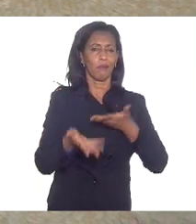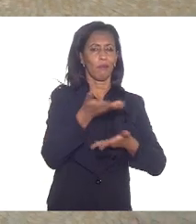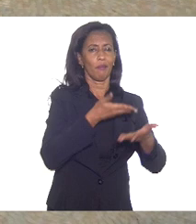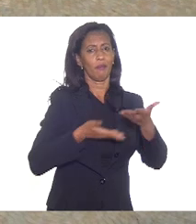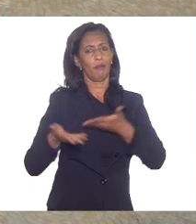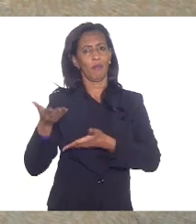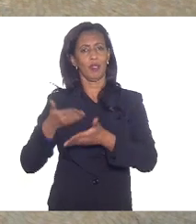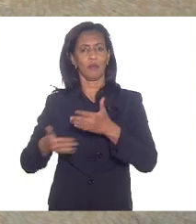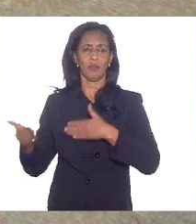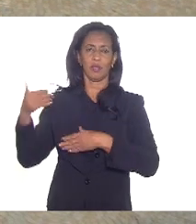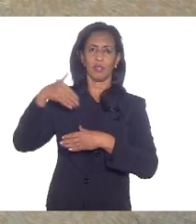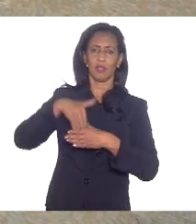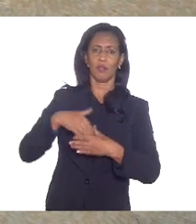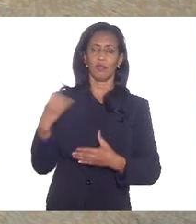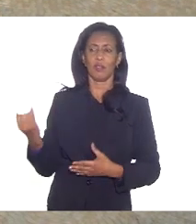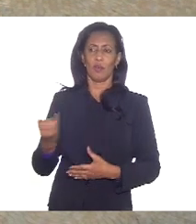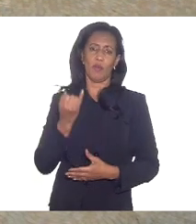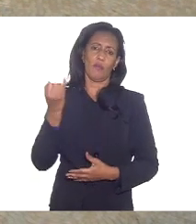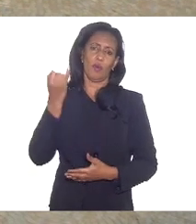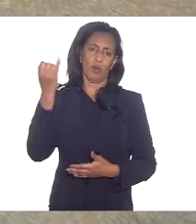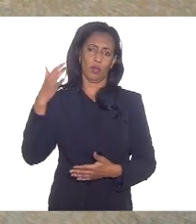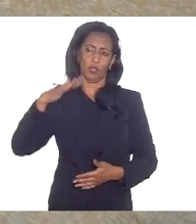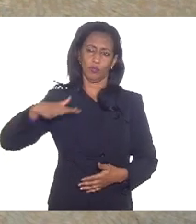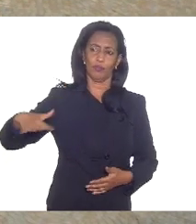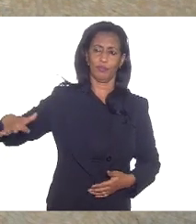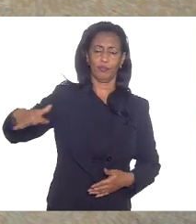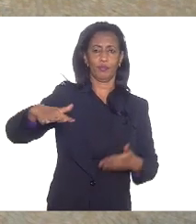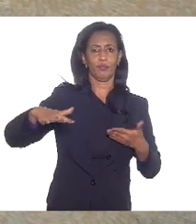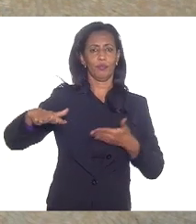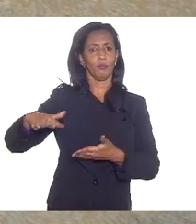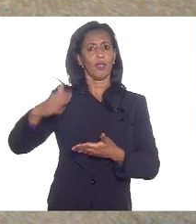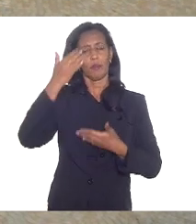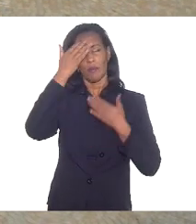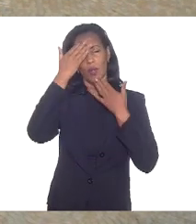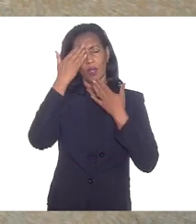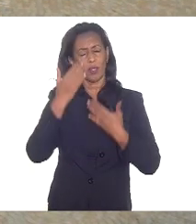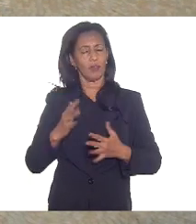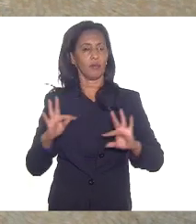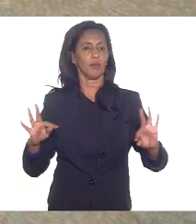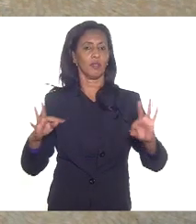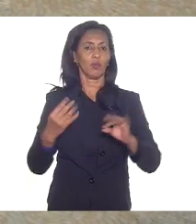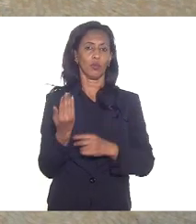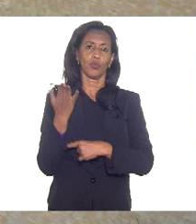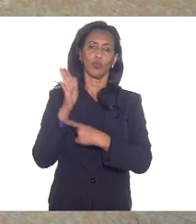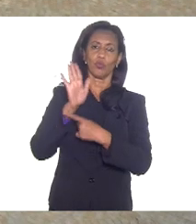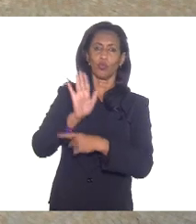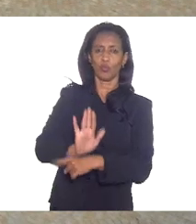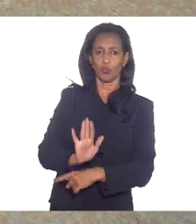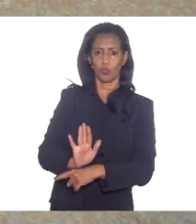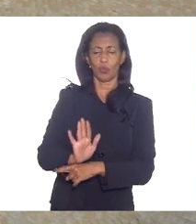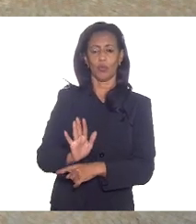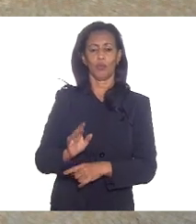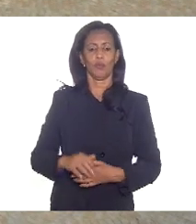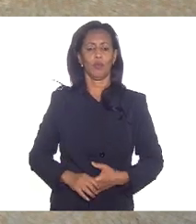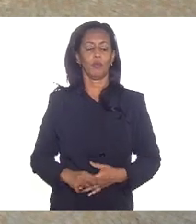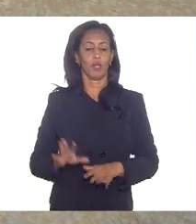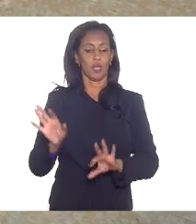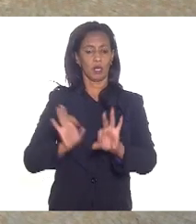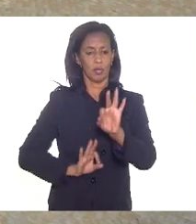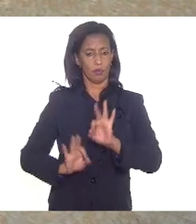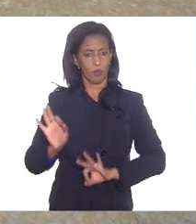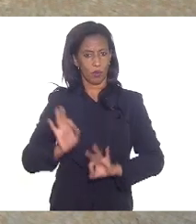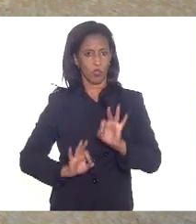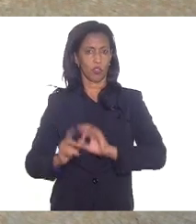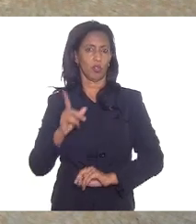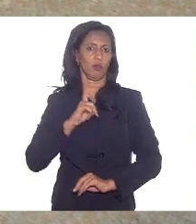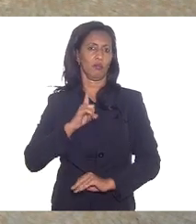tão importante para aquela região. Fica aqui o meu agradecimento a todos que contribuíram para que esse projeto